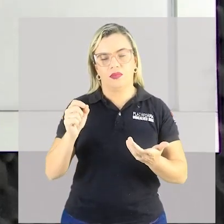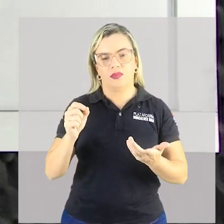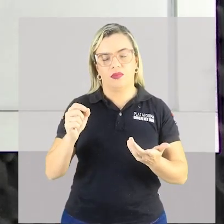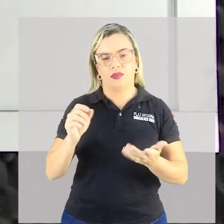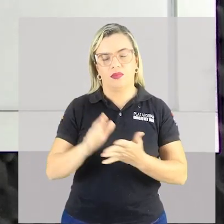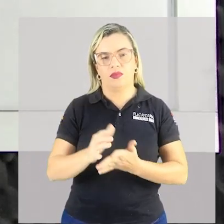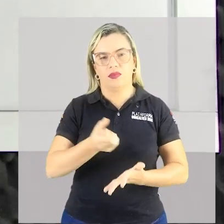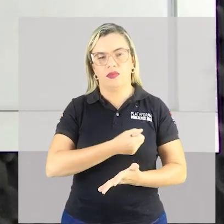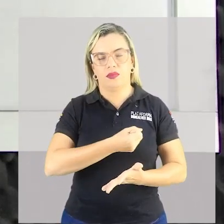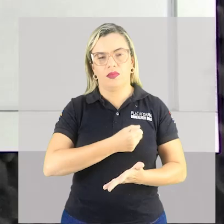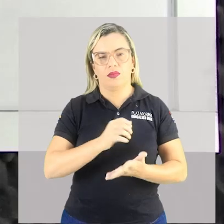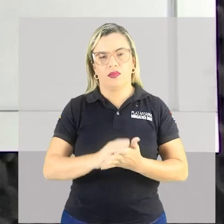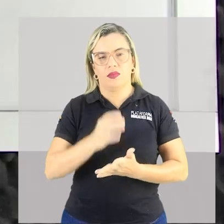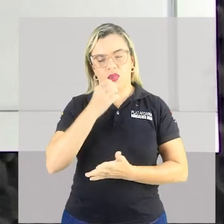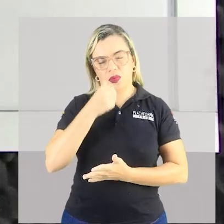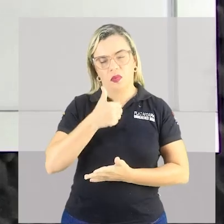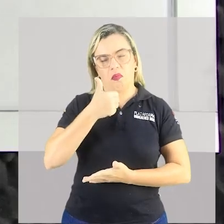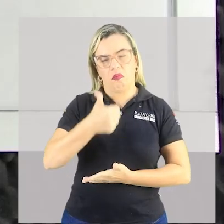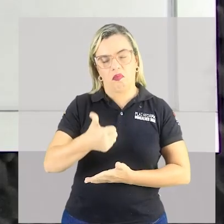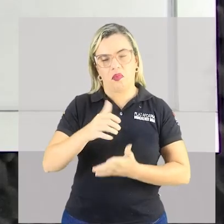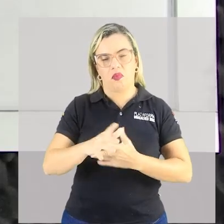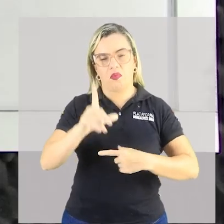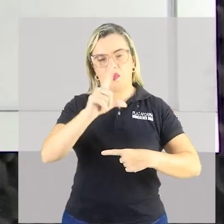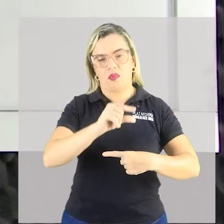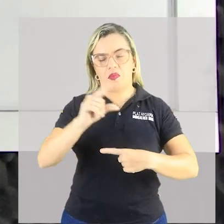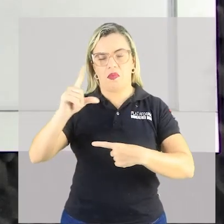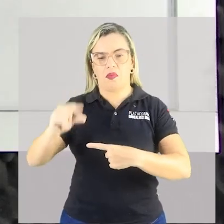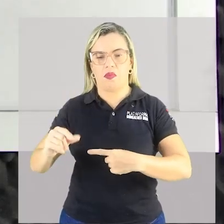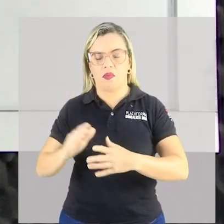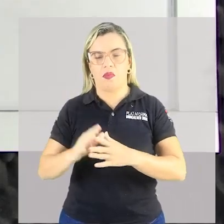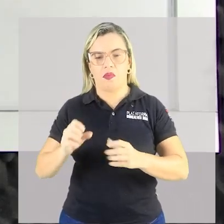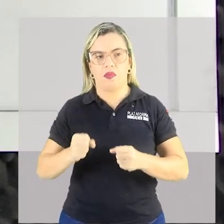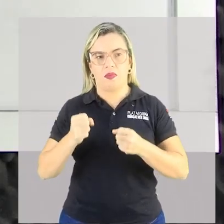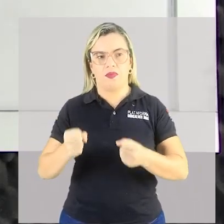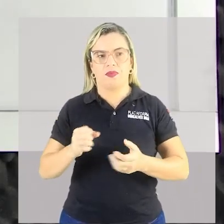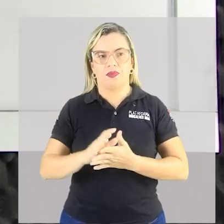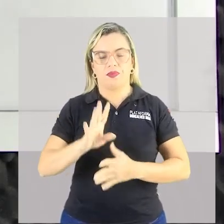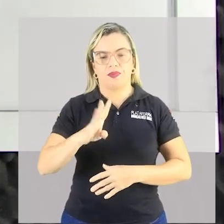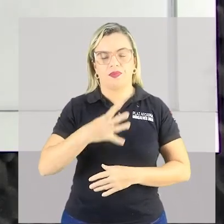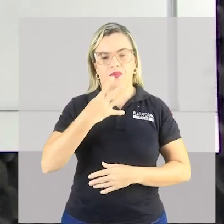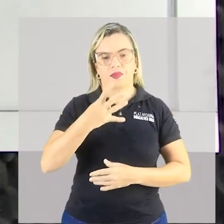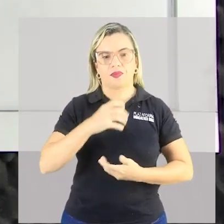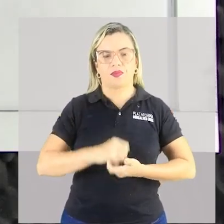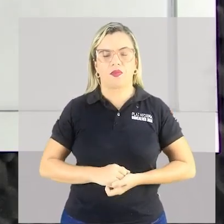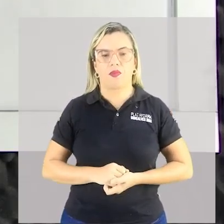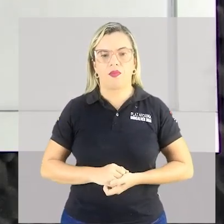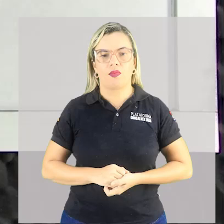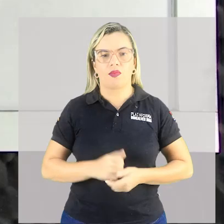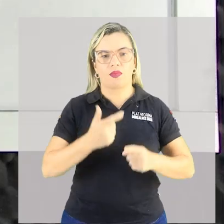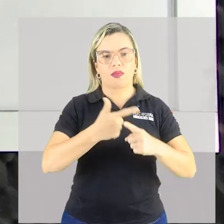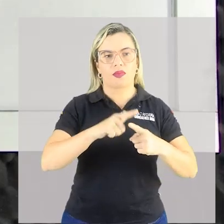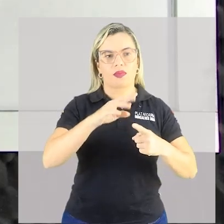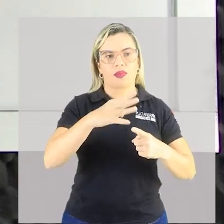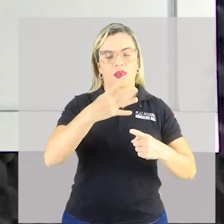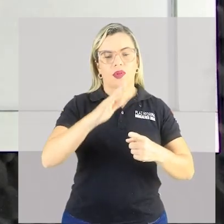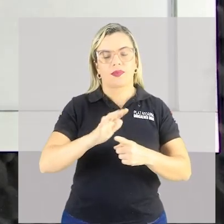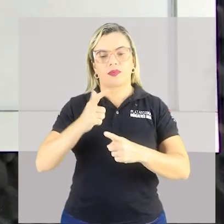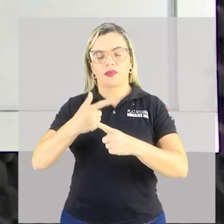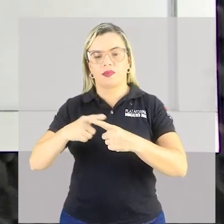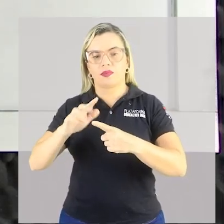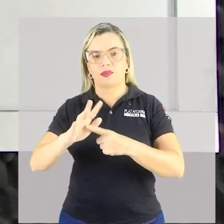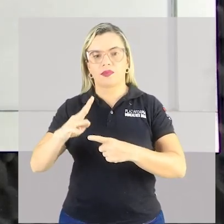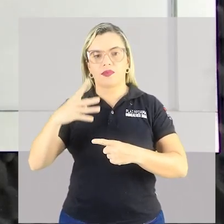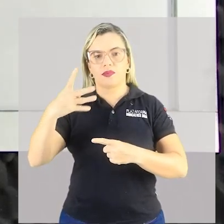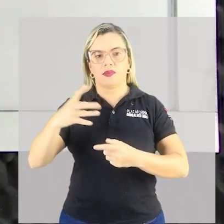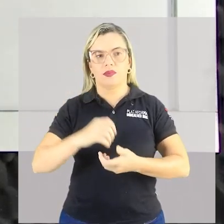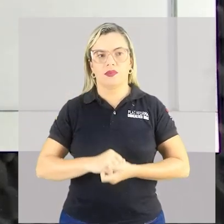um número que daria uma boa simplificação para a gente? Poderia ser o número 4, tá? Então eu vou fazer isso, ó. Vou